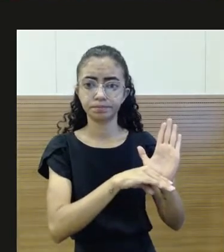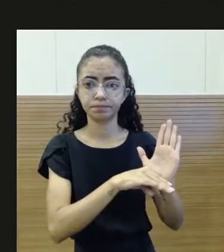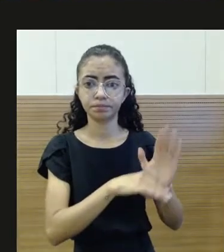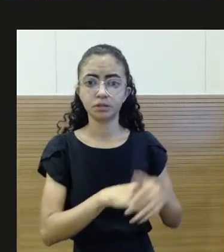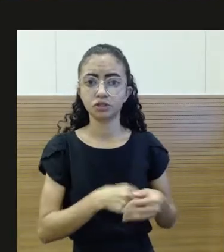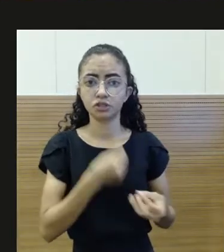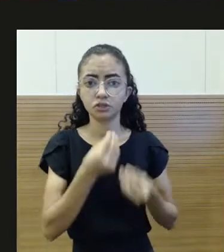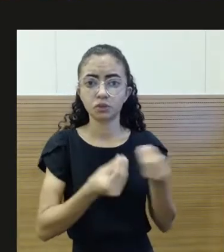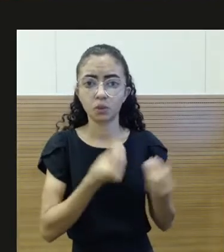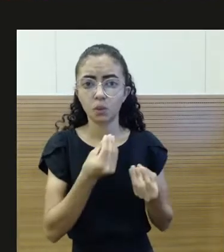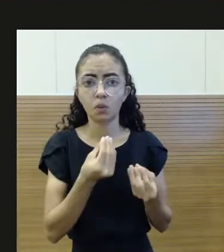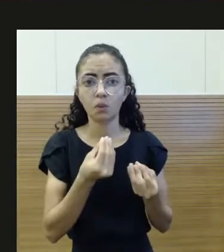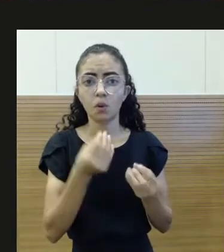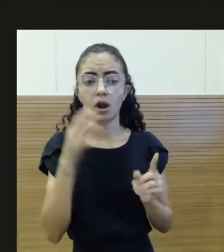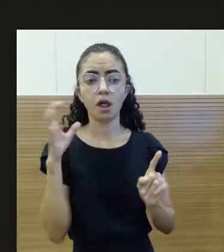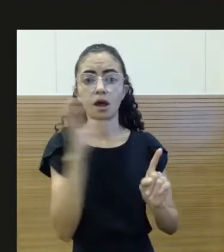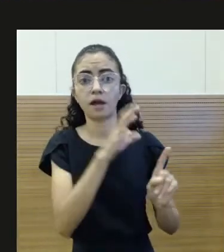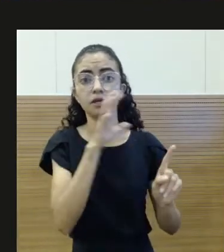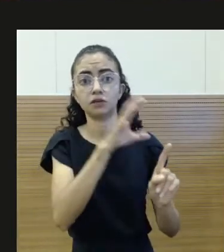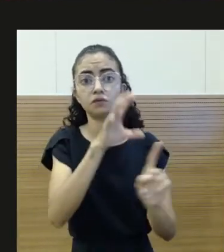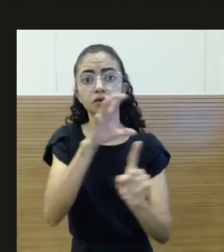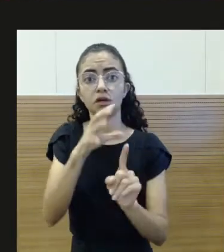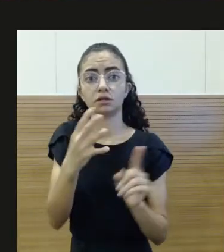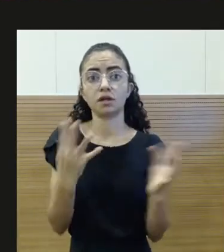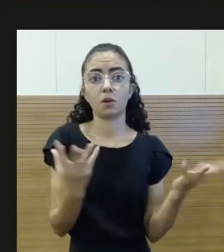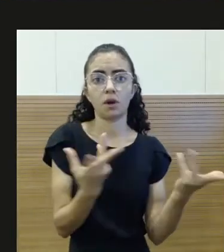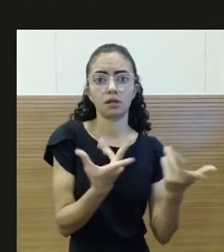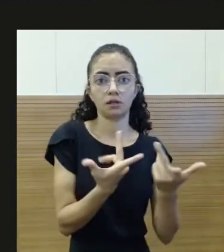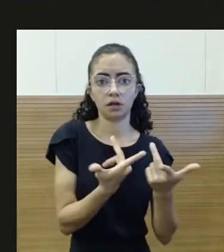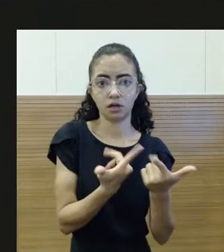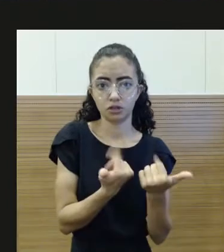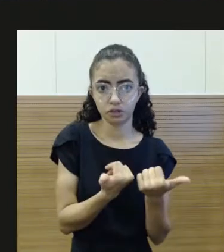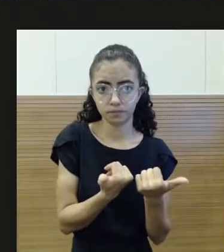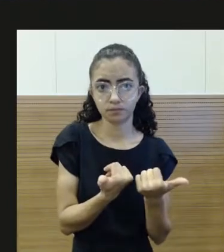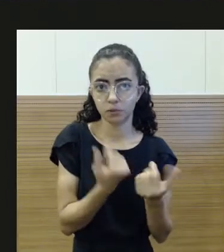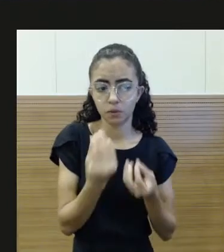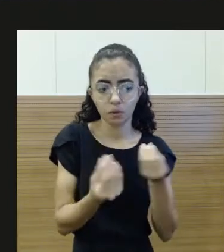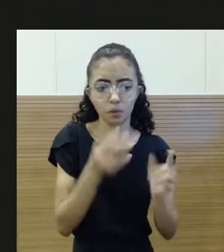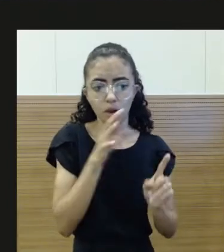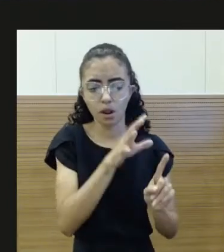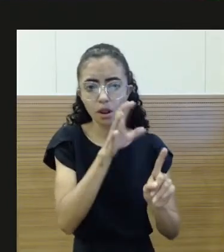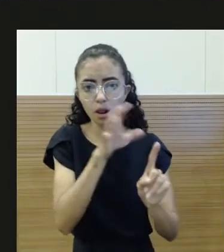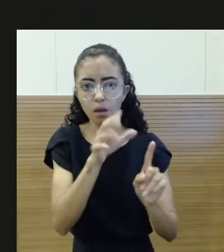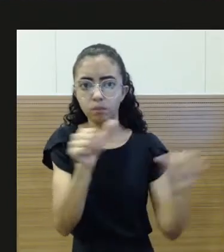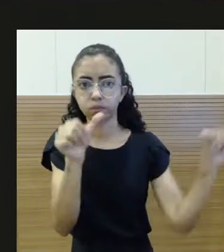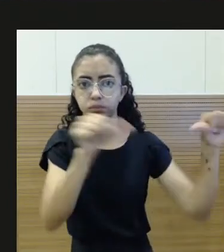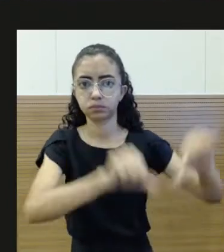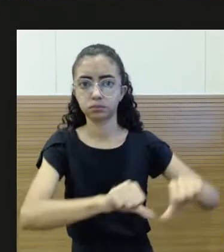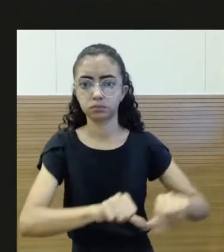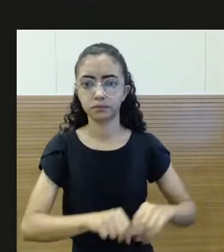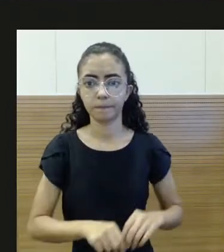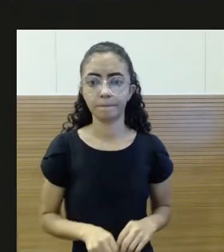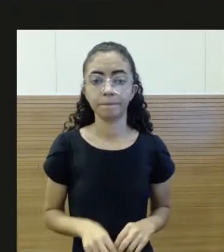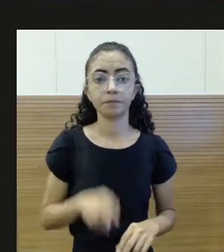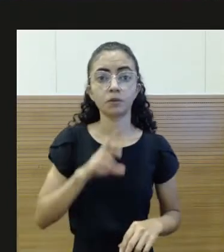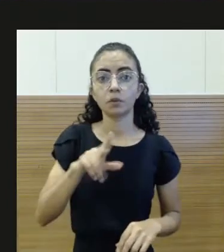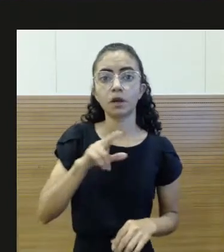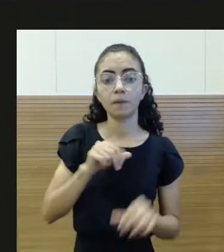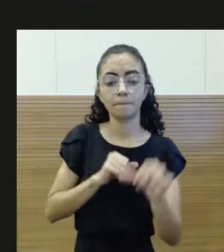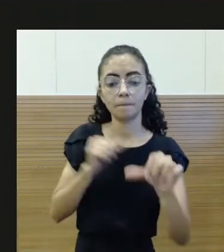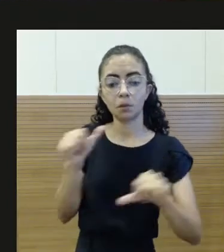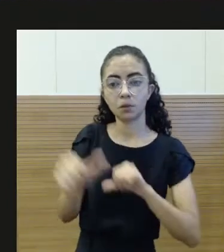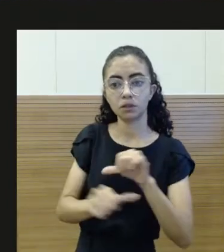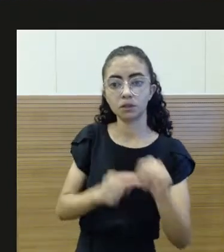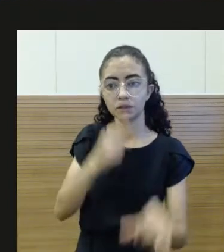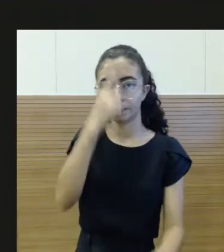Efeitos dos alimentos ultraprocessados sobre a qualidade da dieta que não dizem respeito à mudança do perfil nutricional, né?